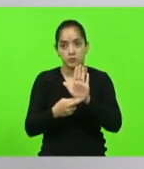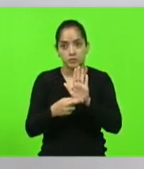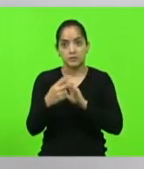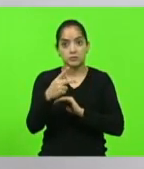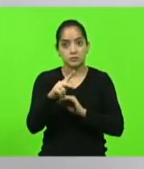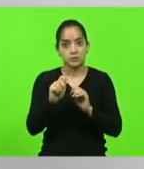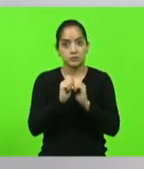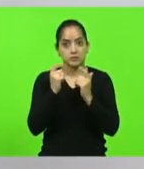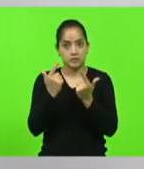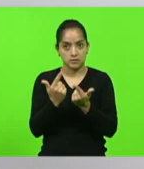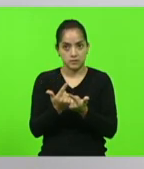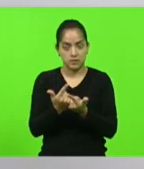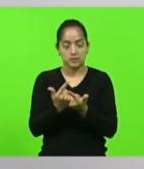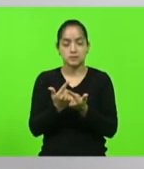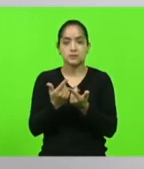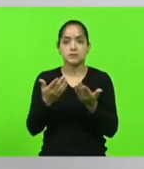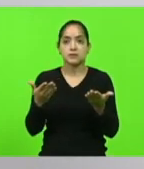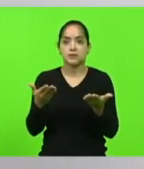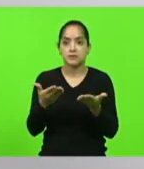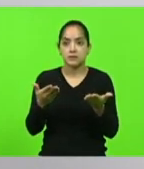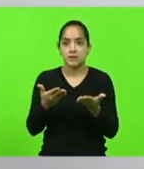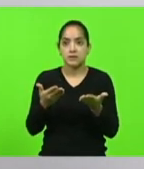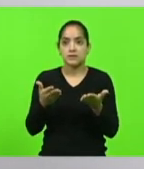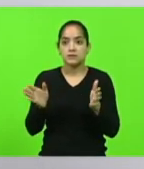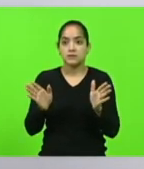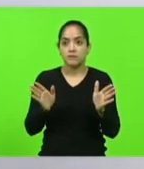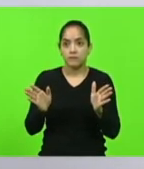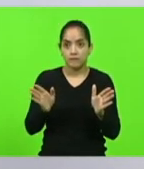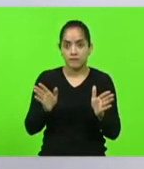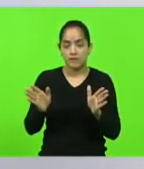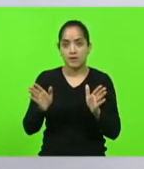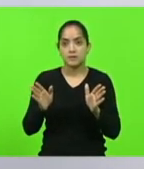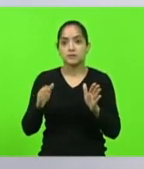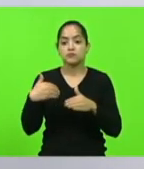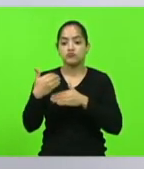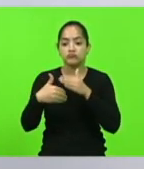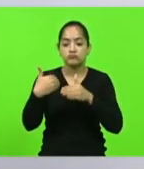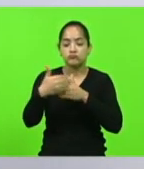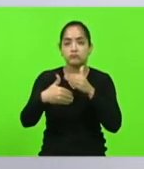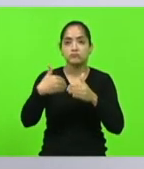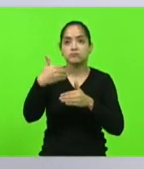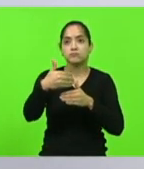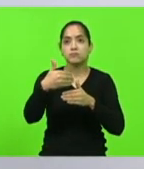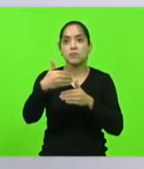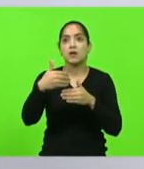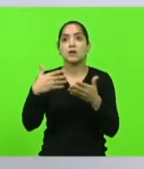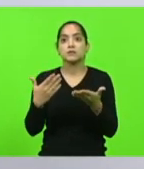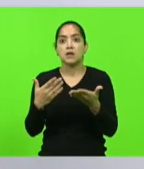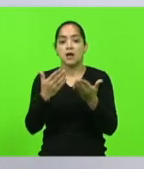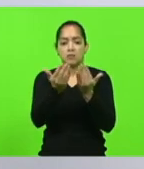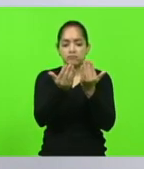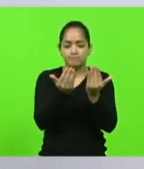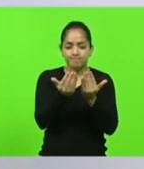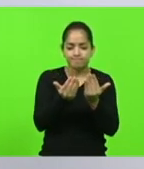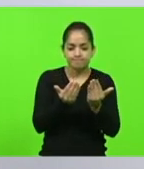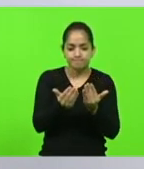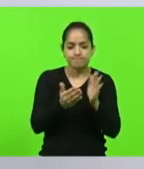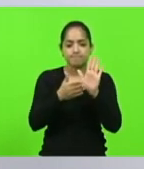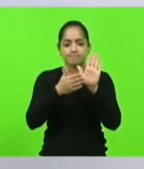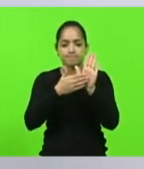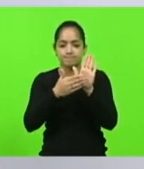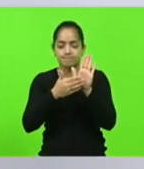poder nessa fase do processo legislativo cumprir a este órgão fracionário analisar as proposições